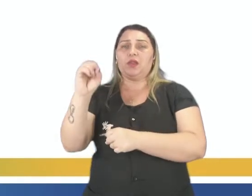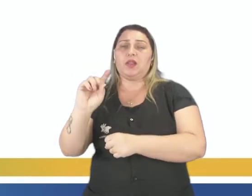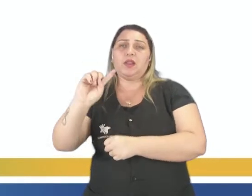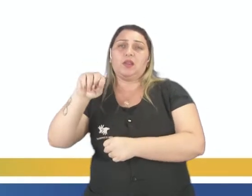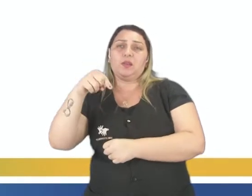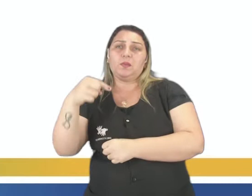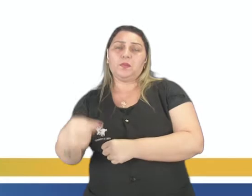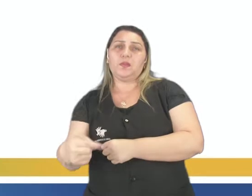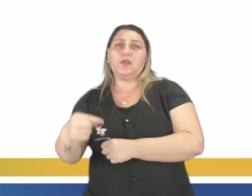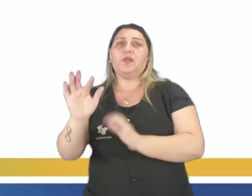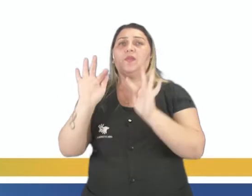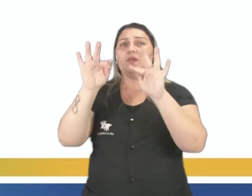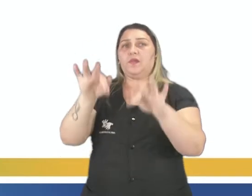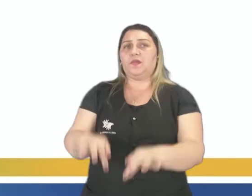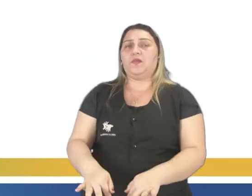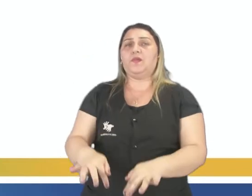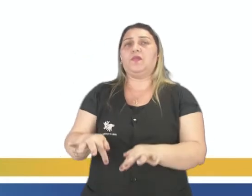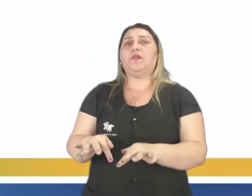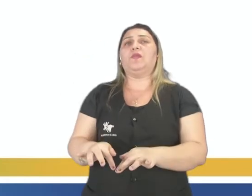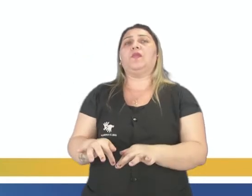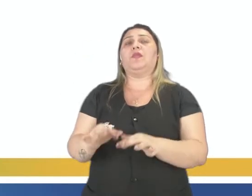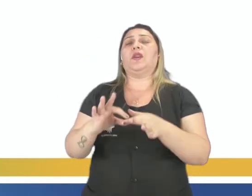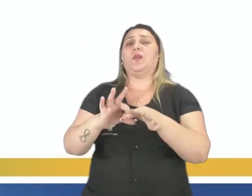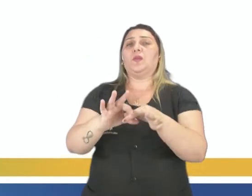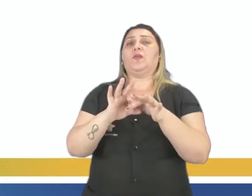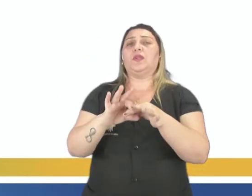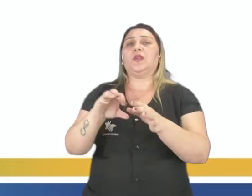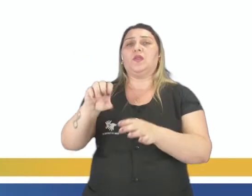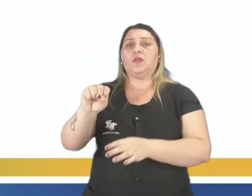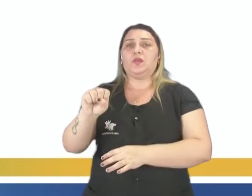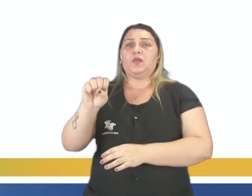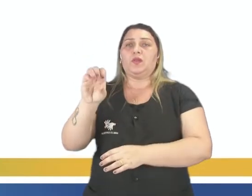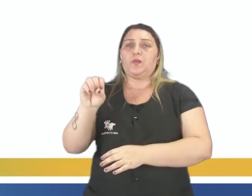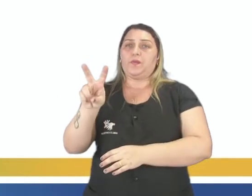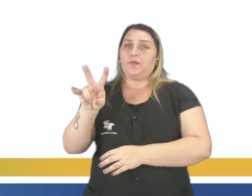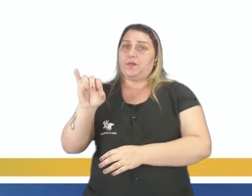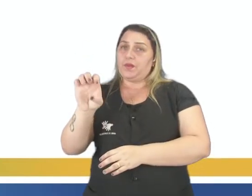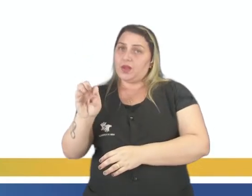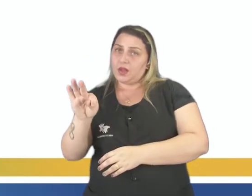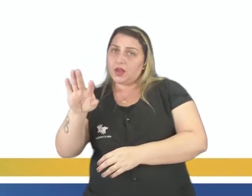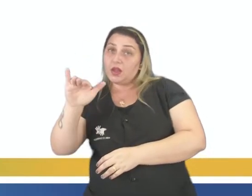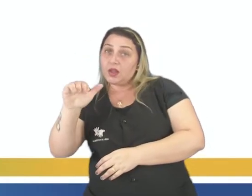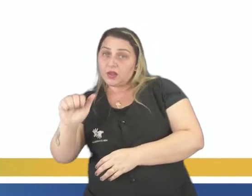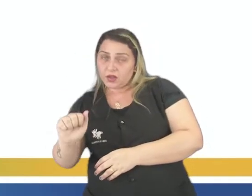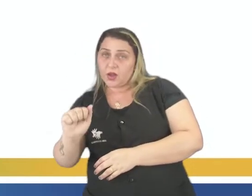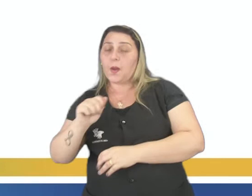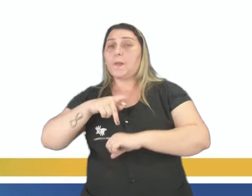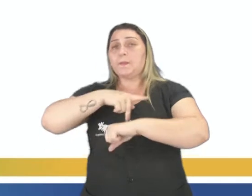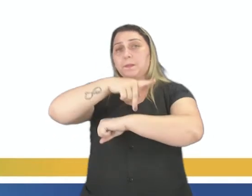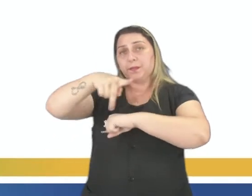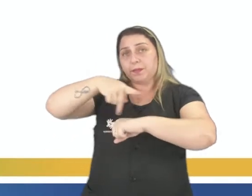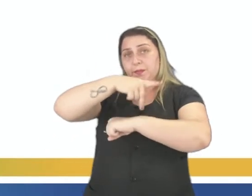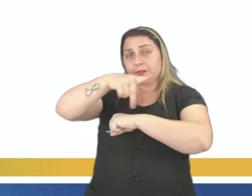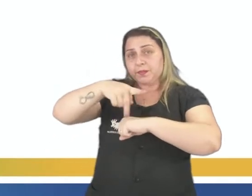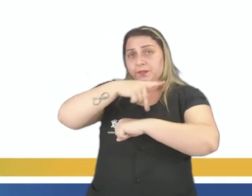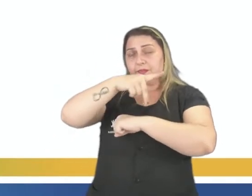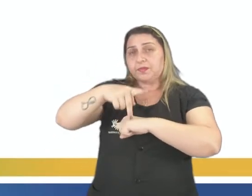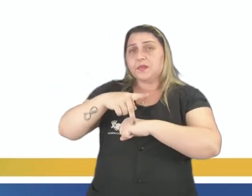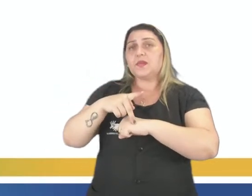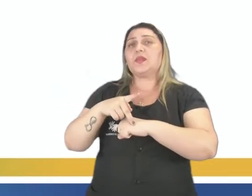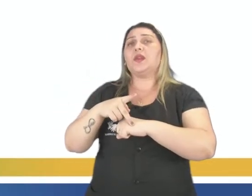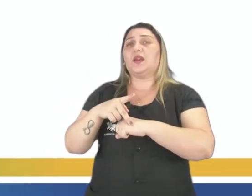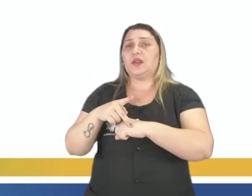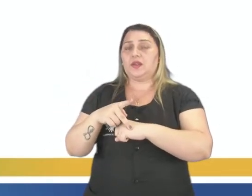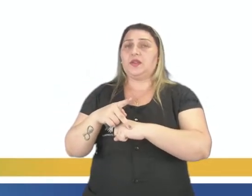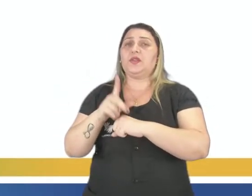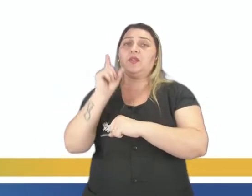depois, com o fim da União Soviética, né, Cuba, então, o país ele fica em uma situação